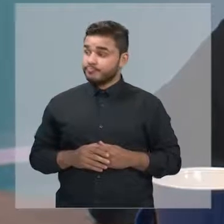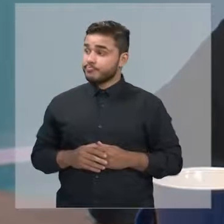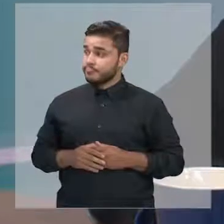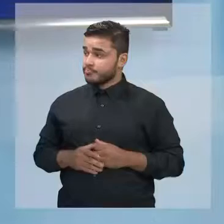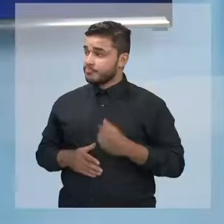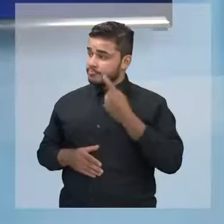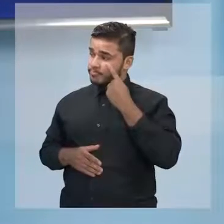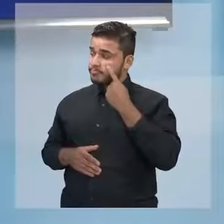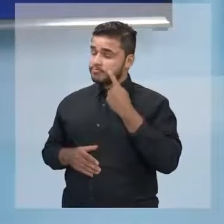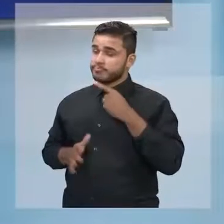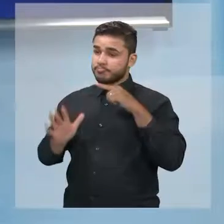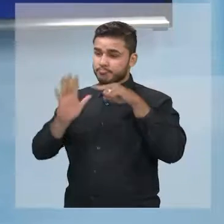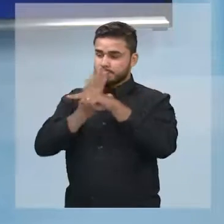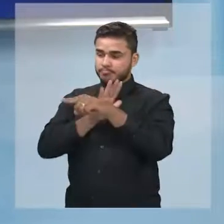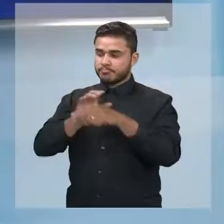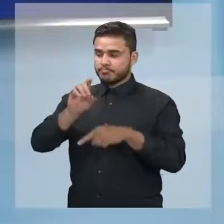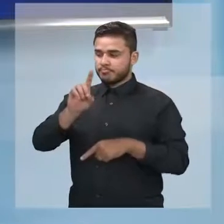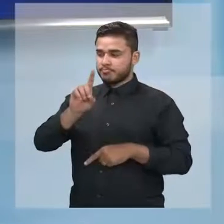hoje,